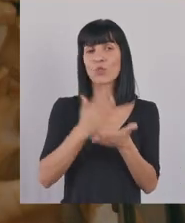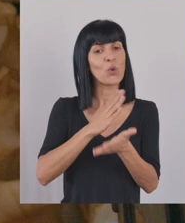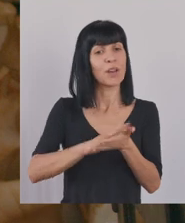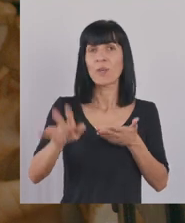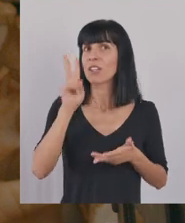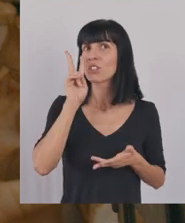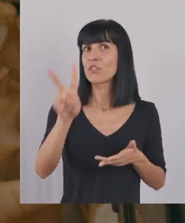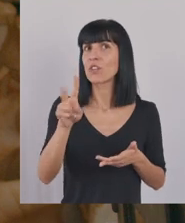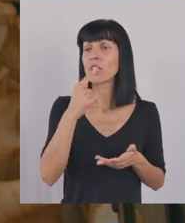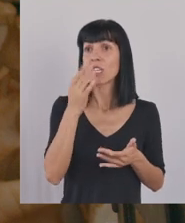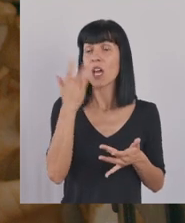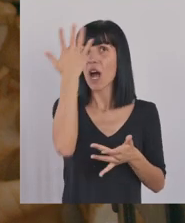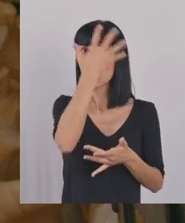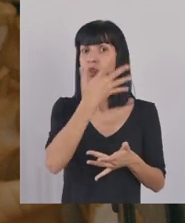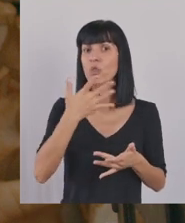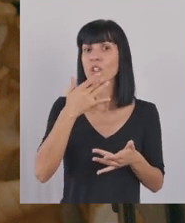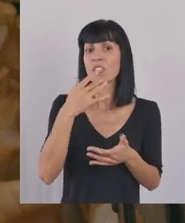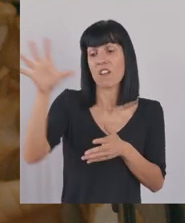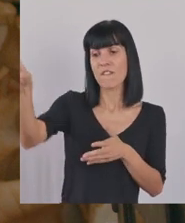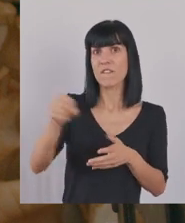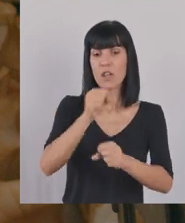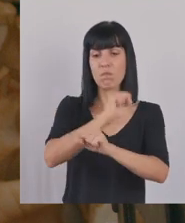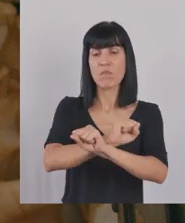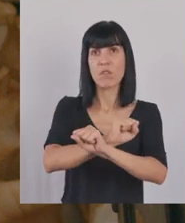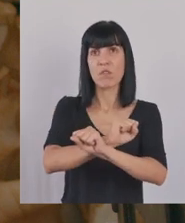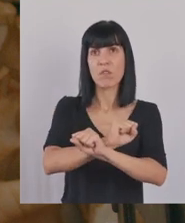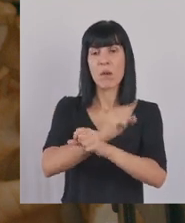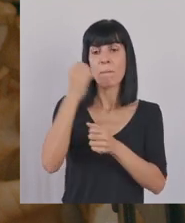Nunca mais ninguém via. E era para calada da noite que os gajos faziam isso.